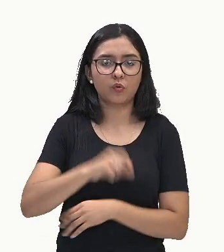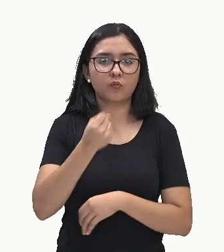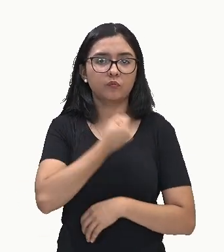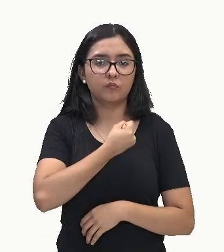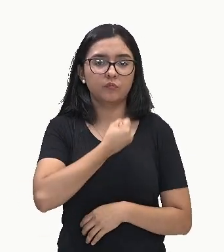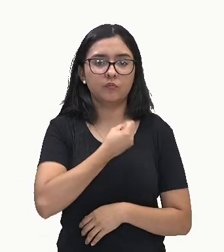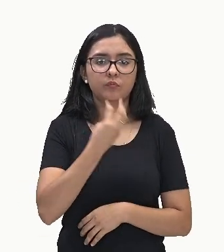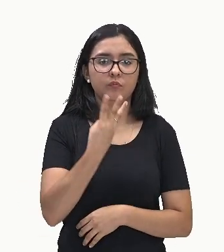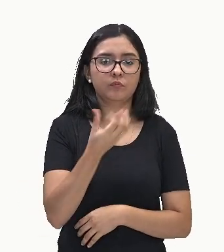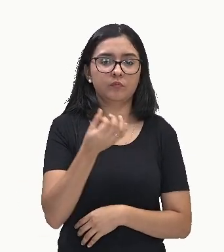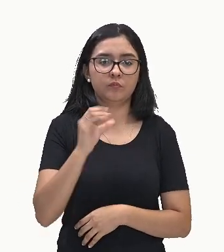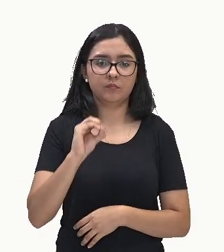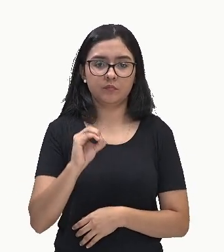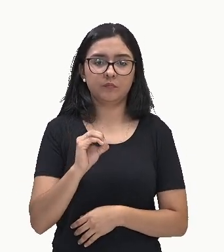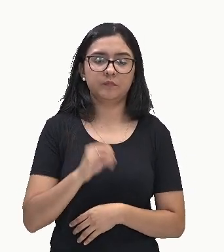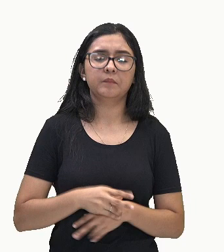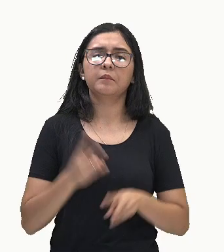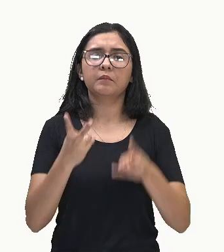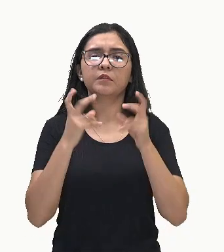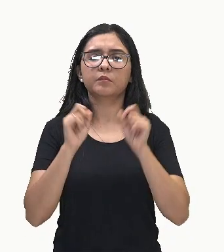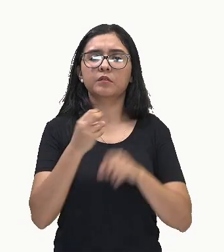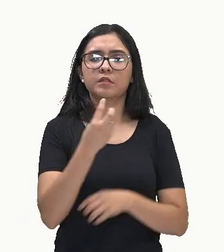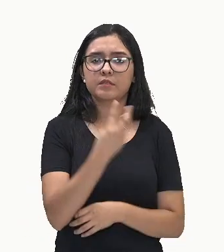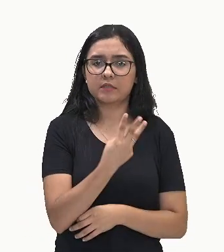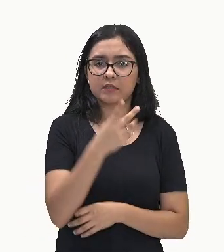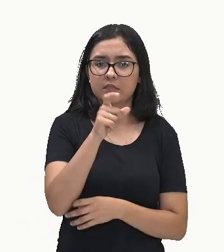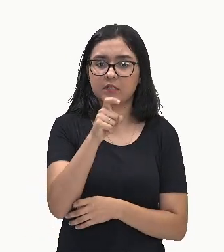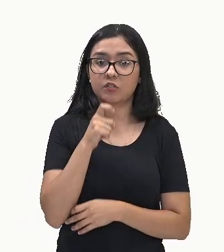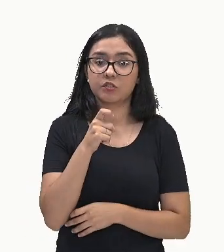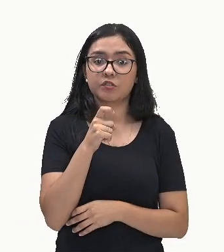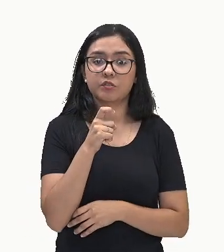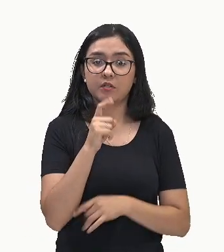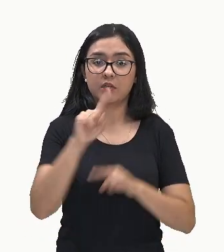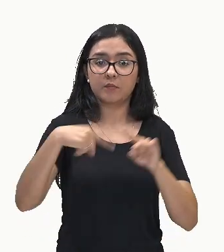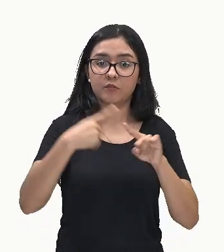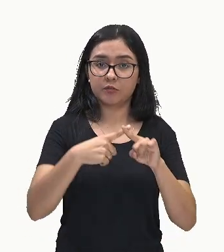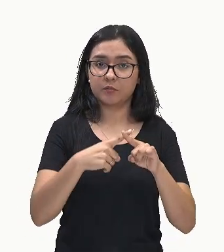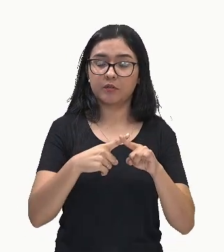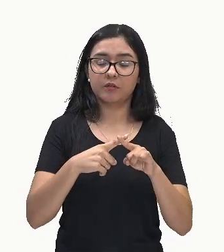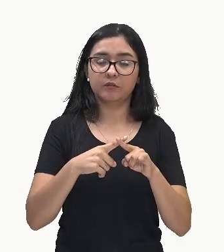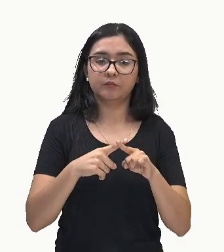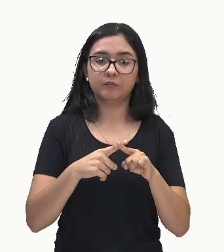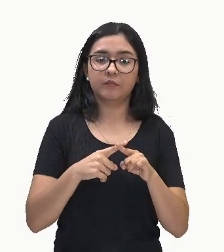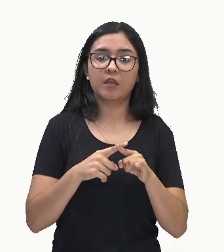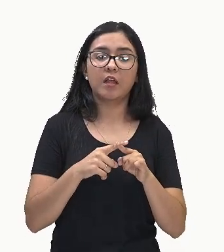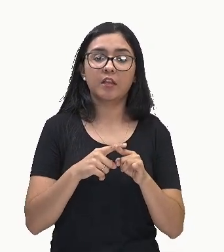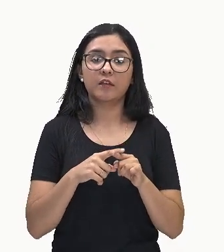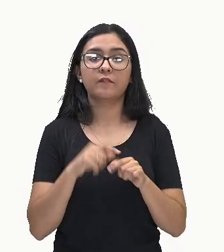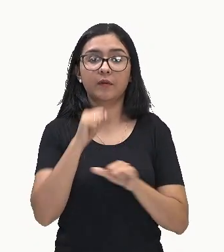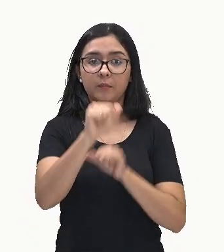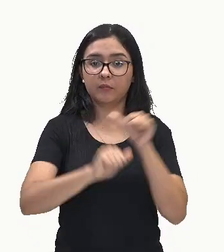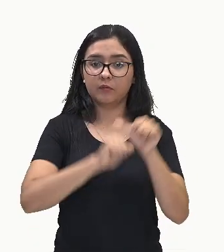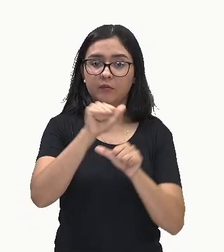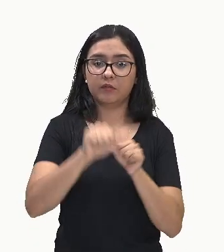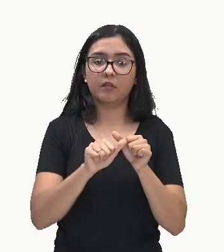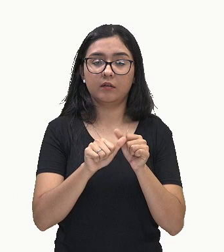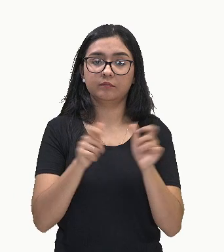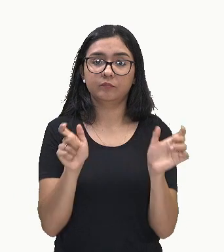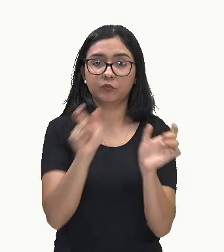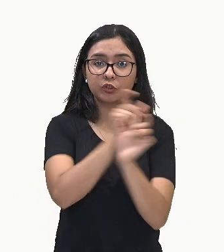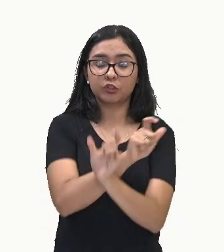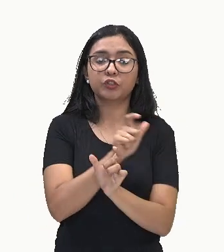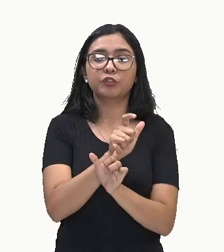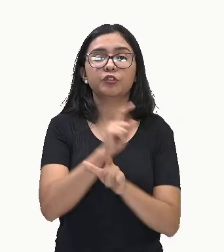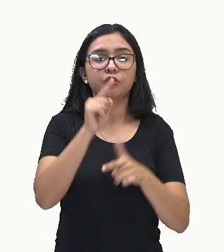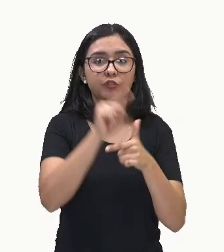muito bem esse 3x aqui que está multiplicando no primeiro membro passa para o segundo membro dividindo